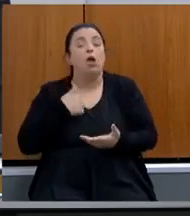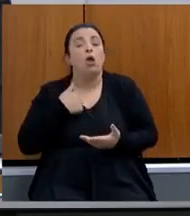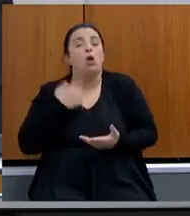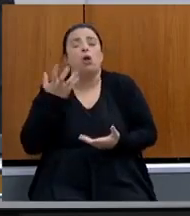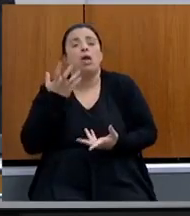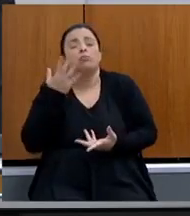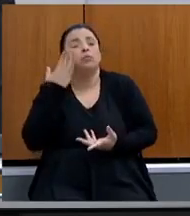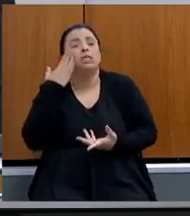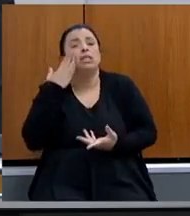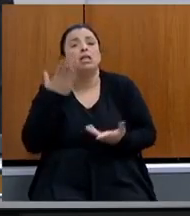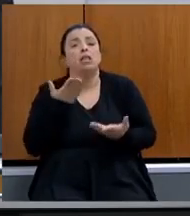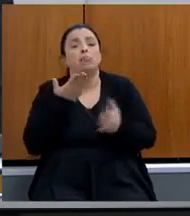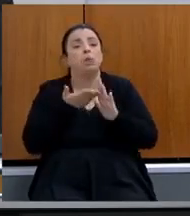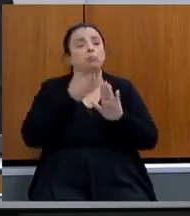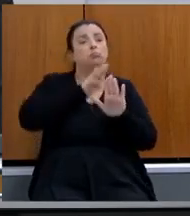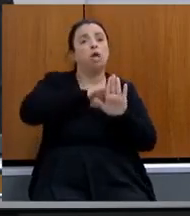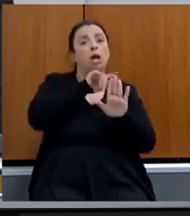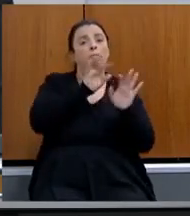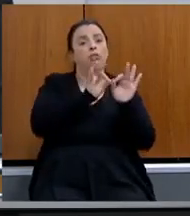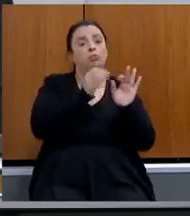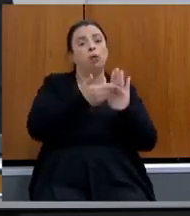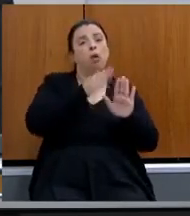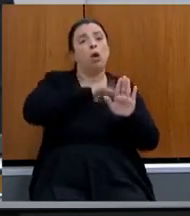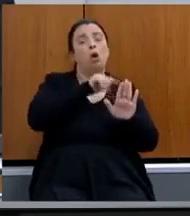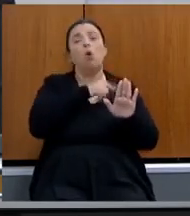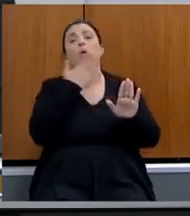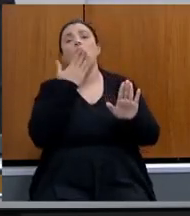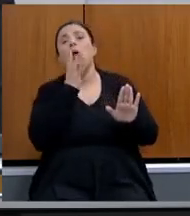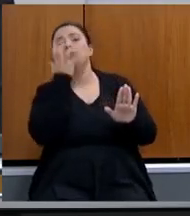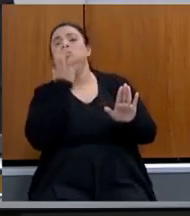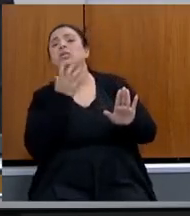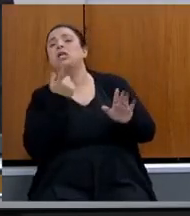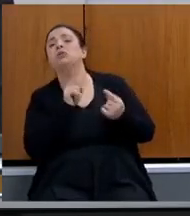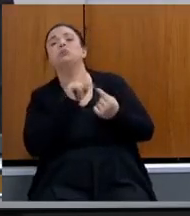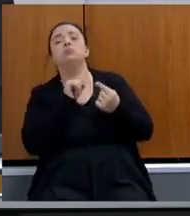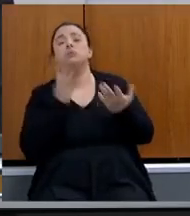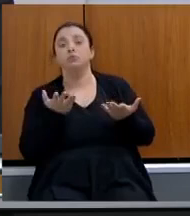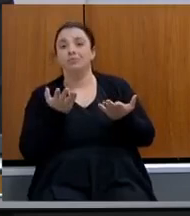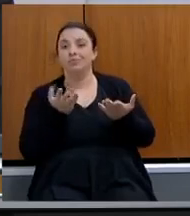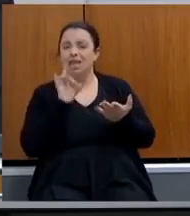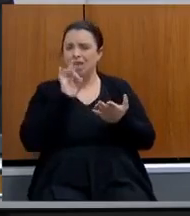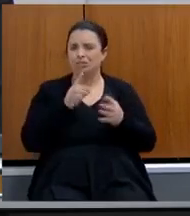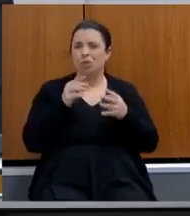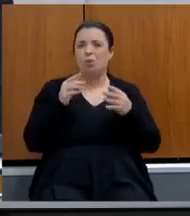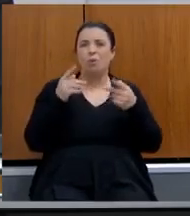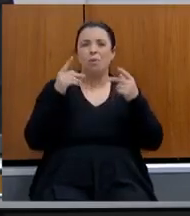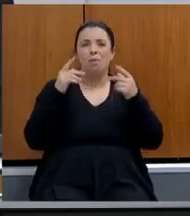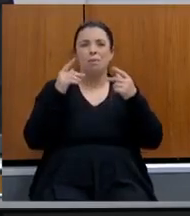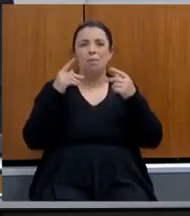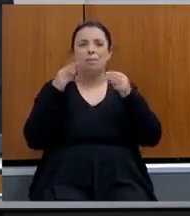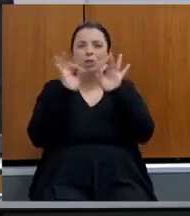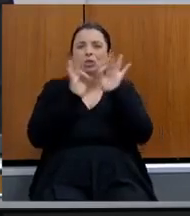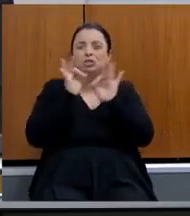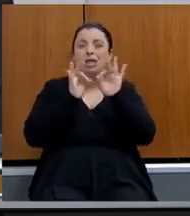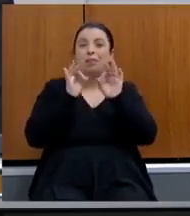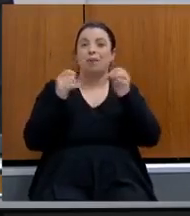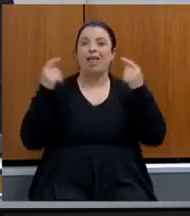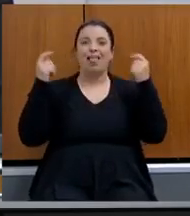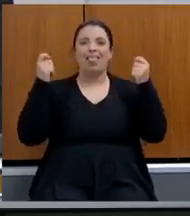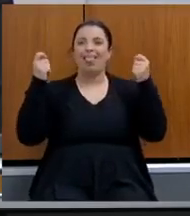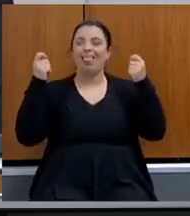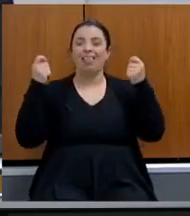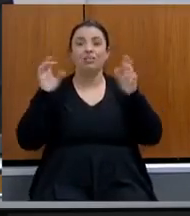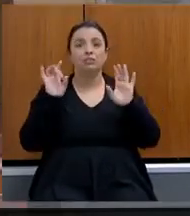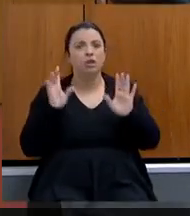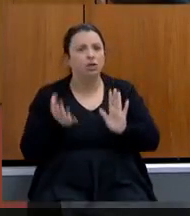Qual é a seriedade por trás dos projetos nenhum projeto só para inglês ver e já está colocado como uma forma de sabotagem já